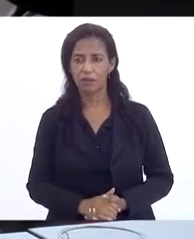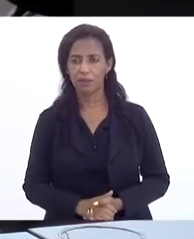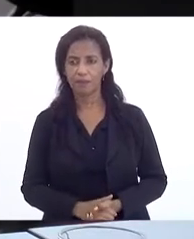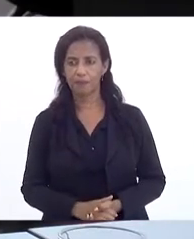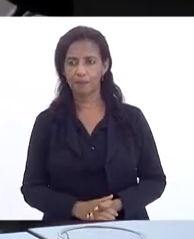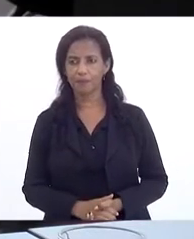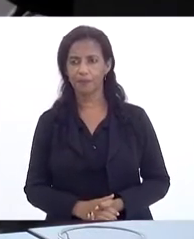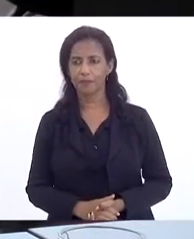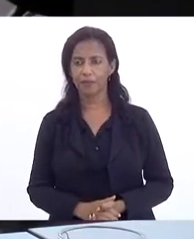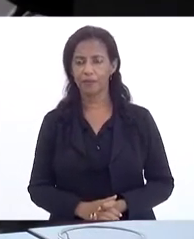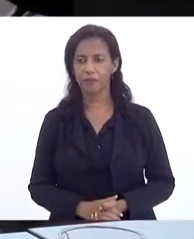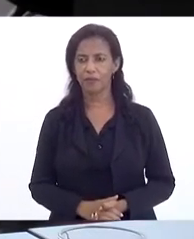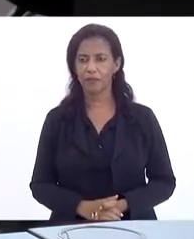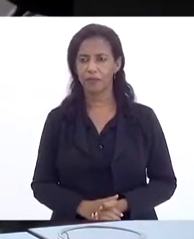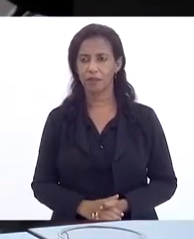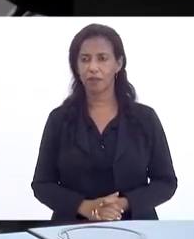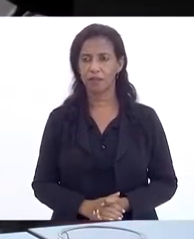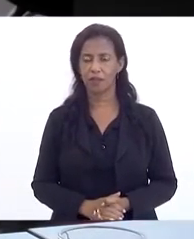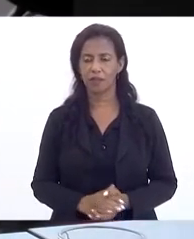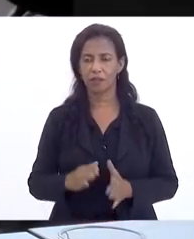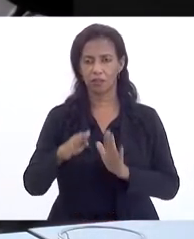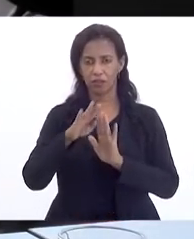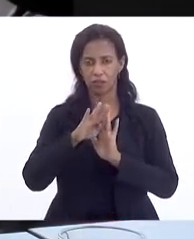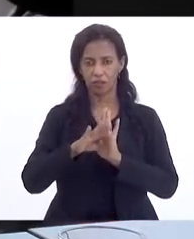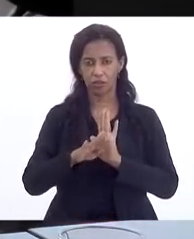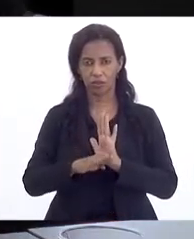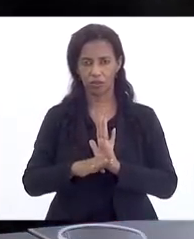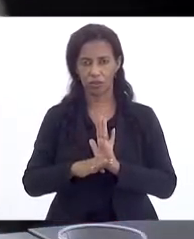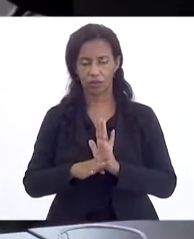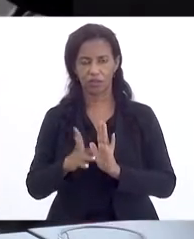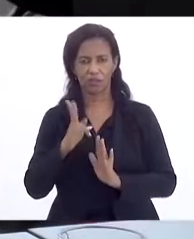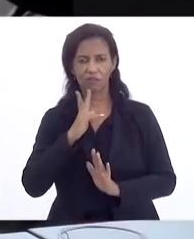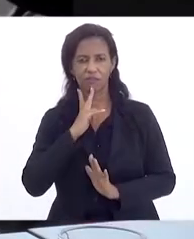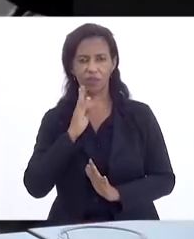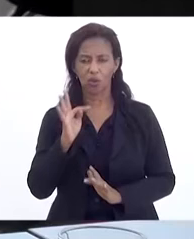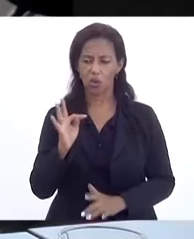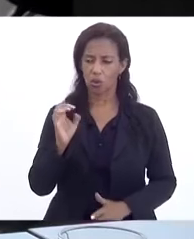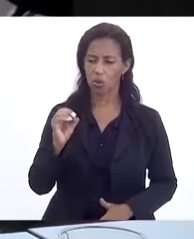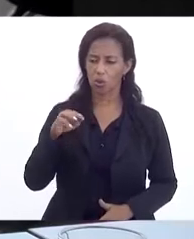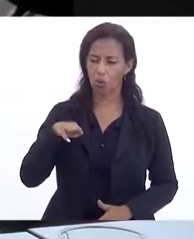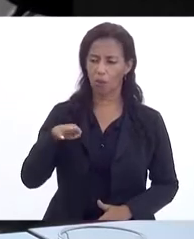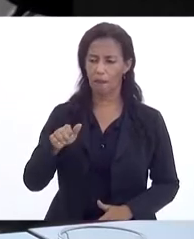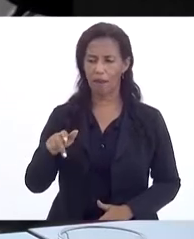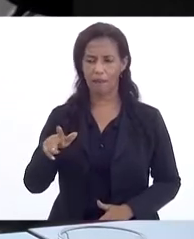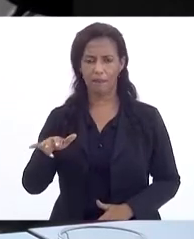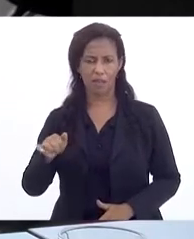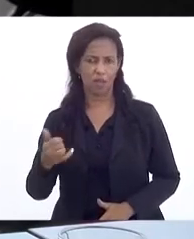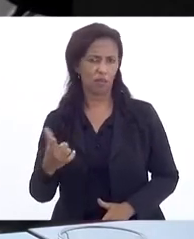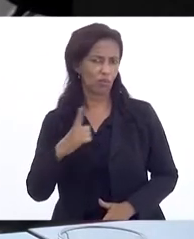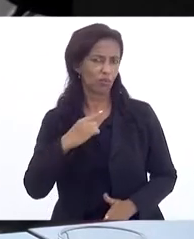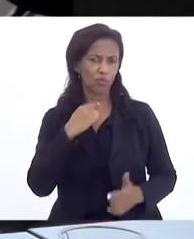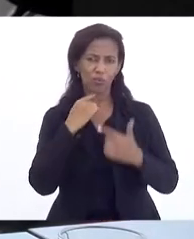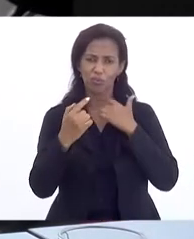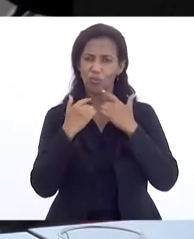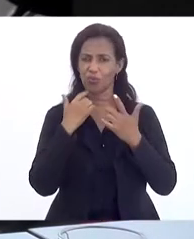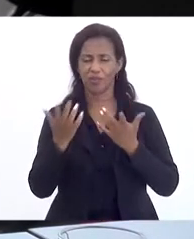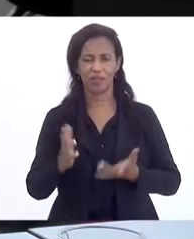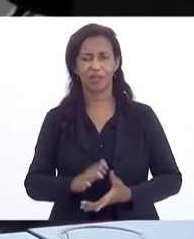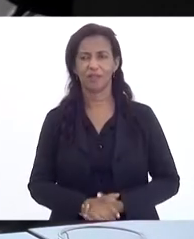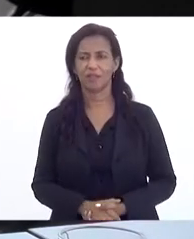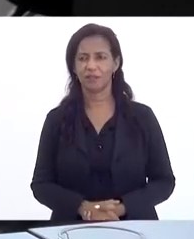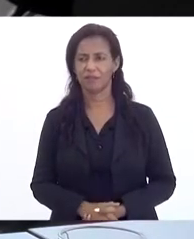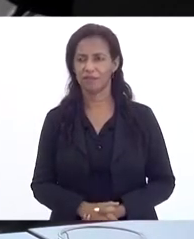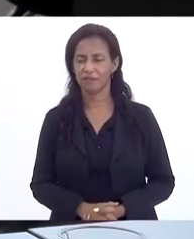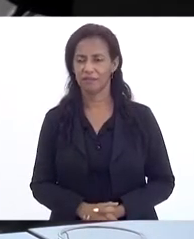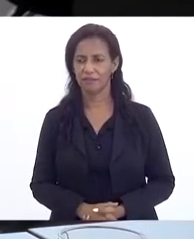sabe, as normas no, de tombamento permite. Eu tenho dúvida. Eu já levantei essa questão há algum